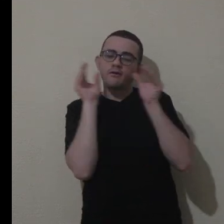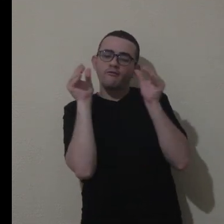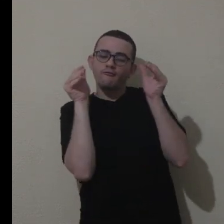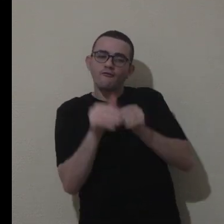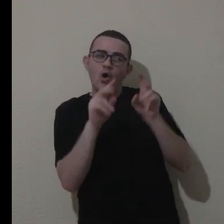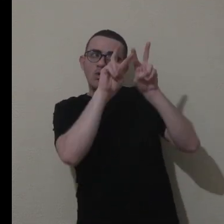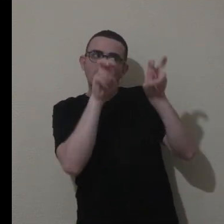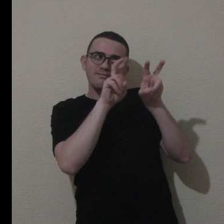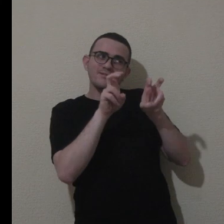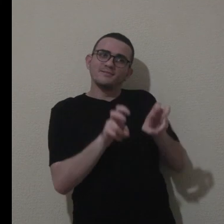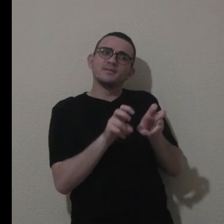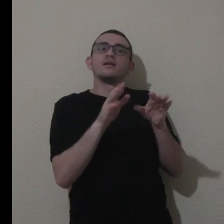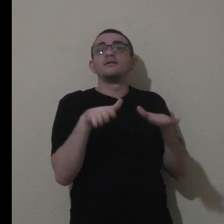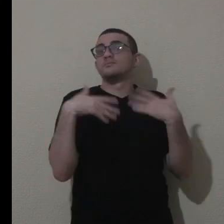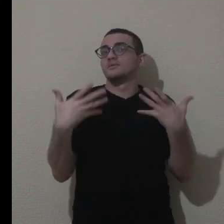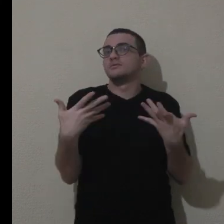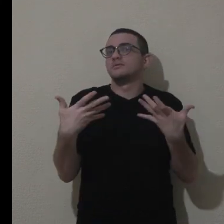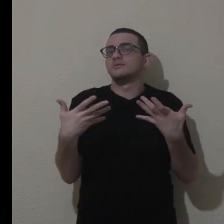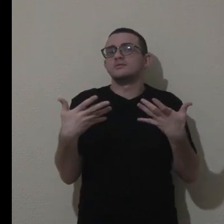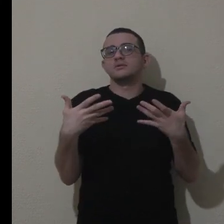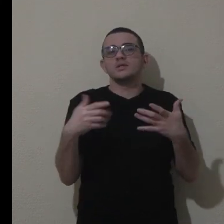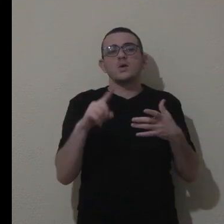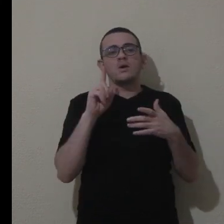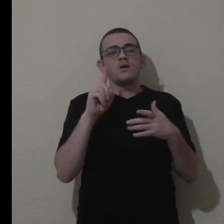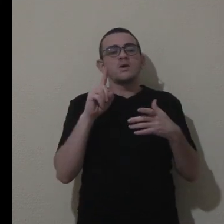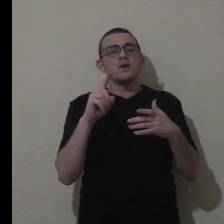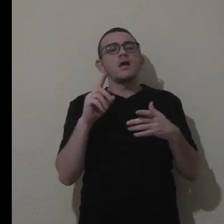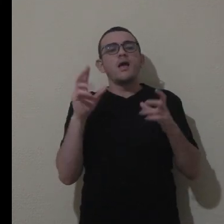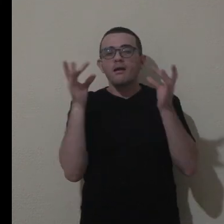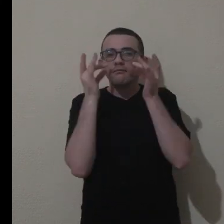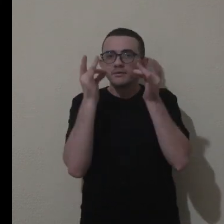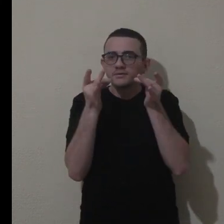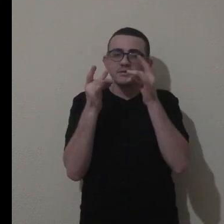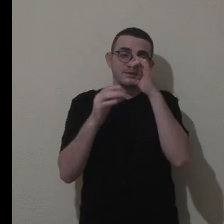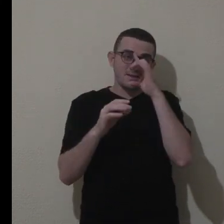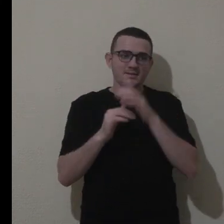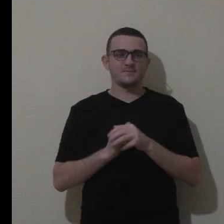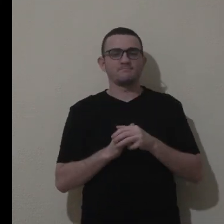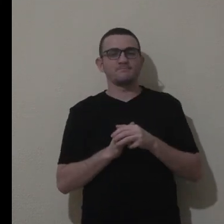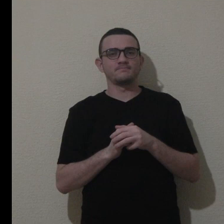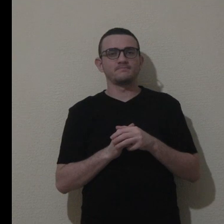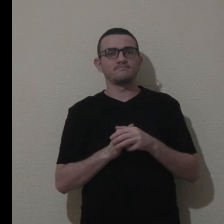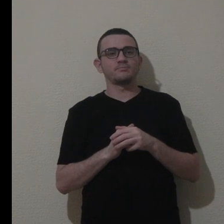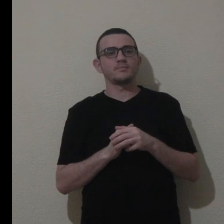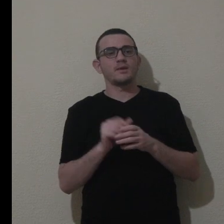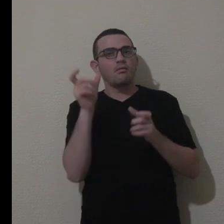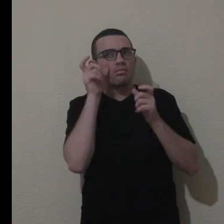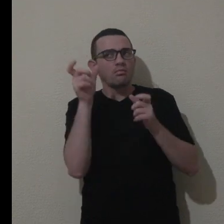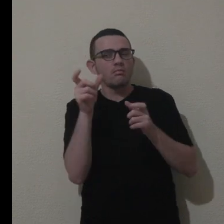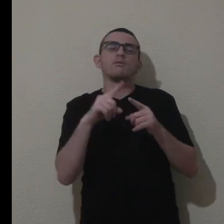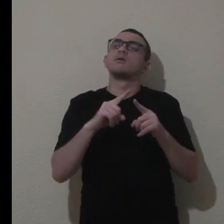giram em torno desses temas. Né? Então, é um aspecto bastante interessante. Então,